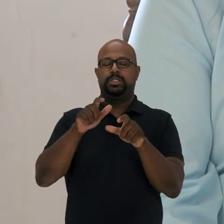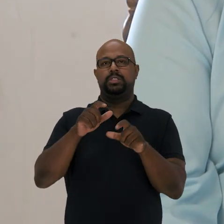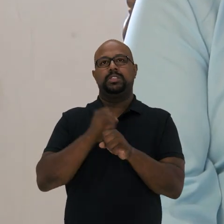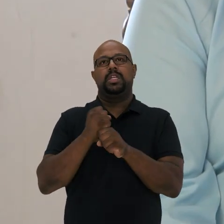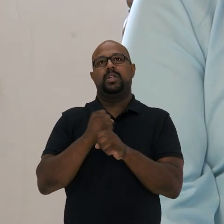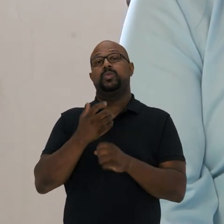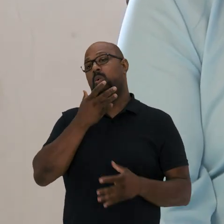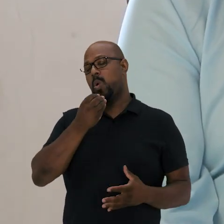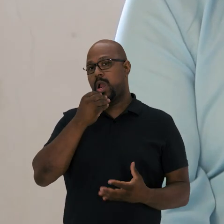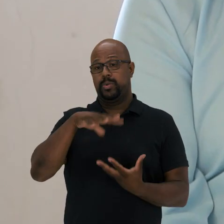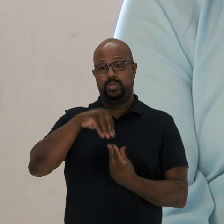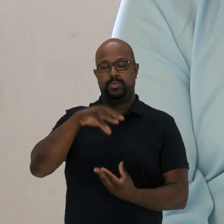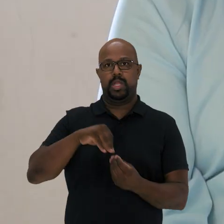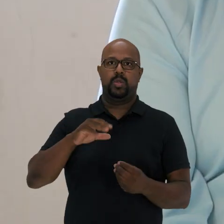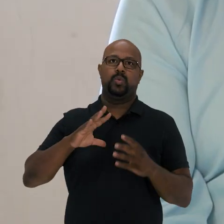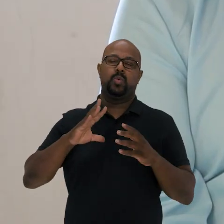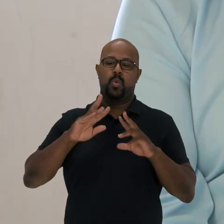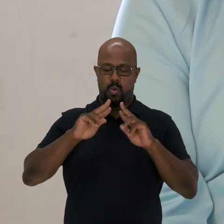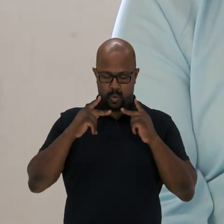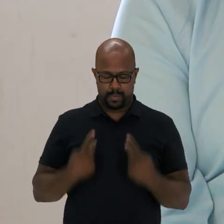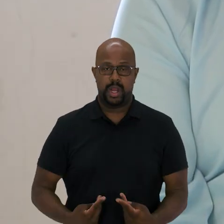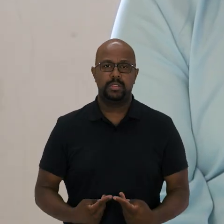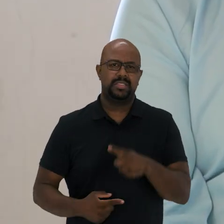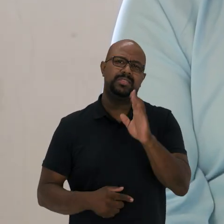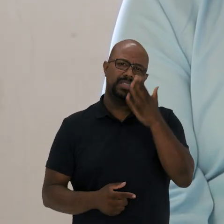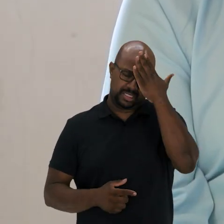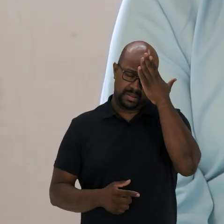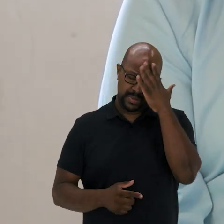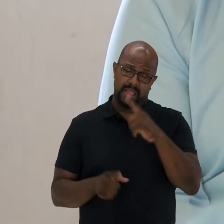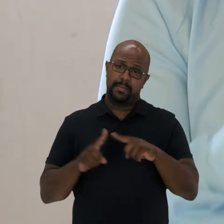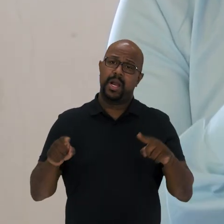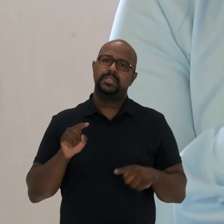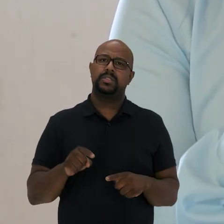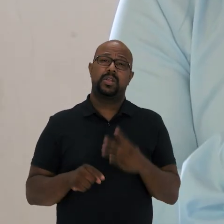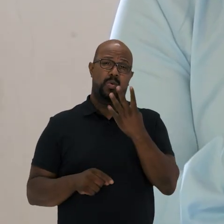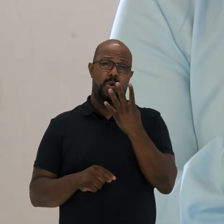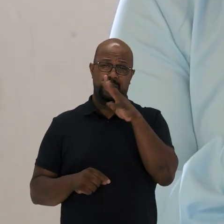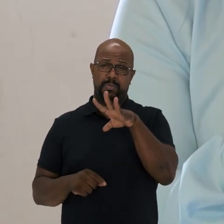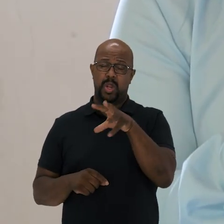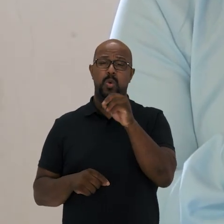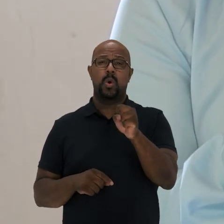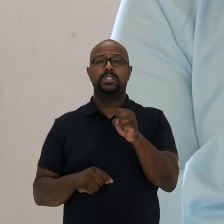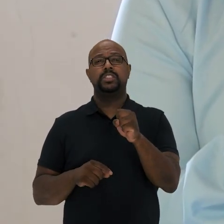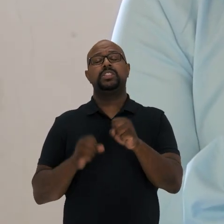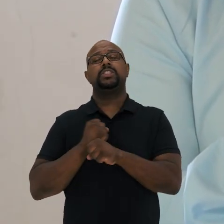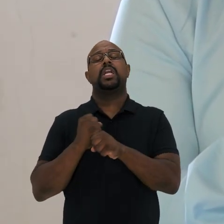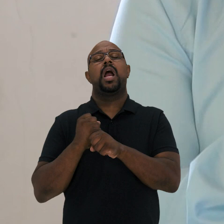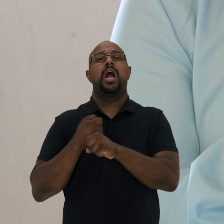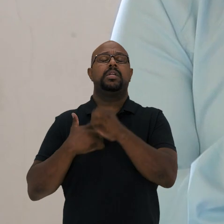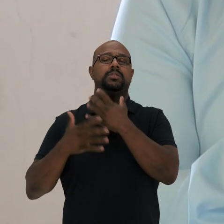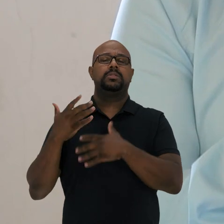homem, o espírito humano. Né? E ele já sabia disso, só que 4 milhões de anos e